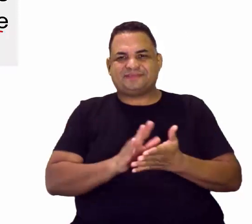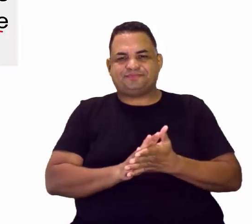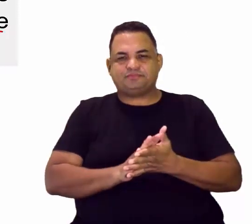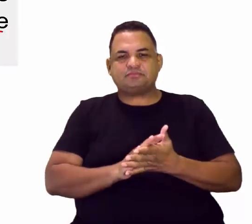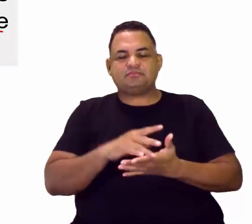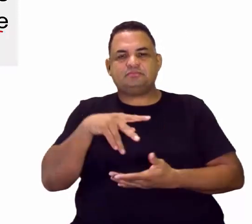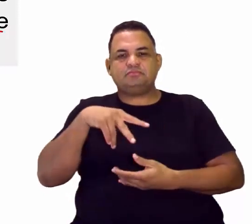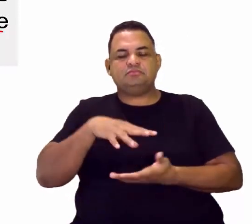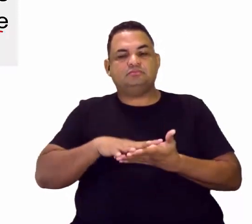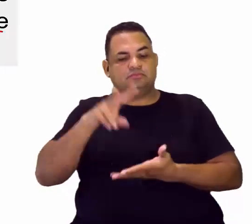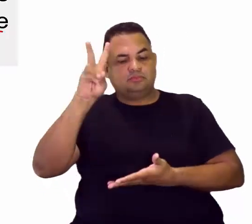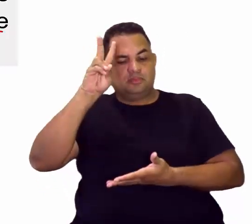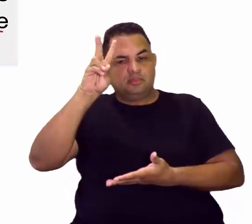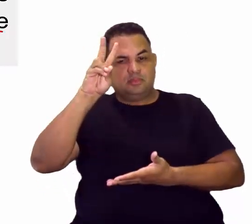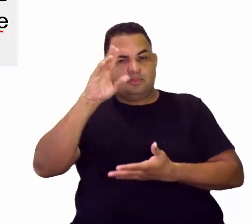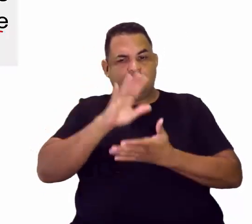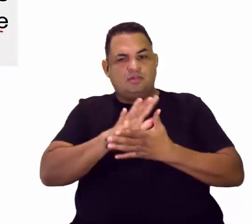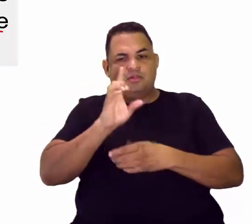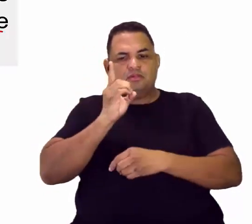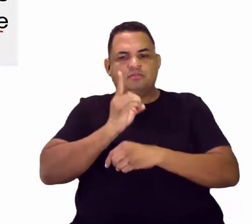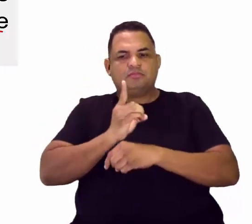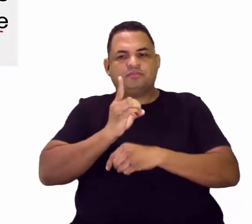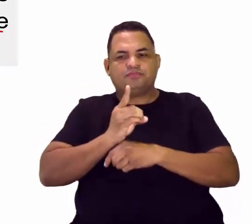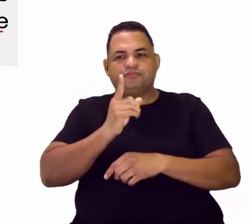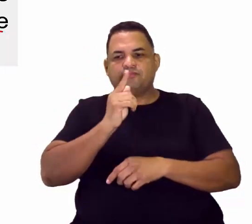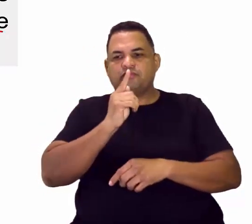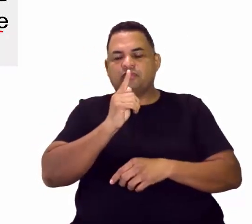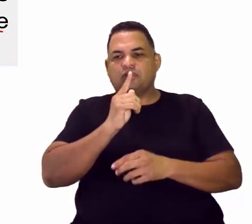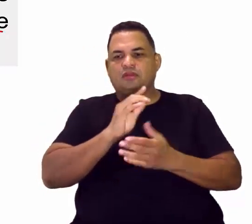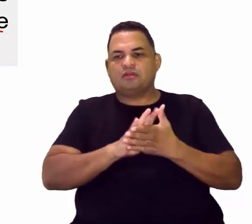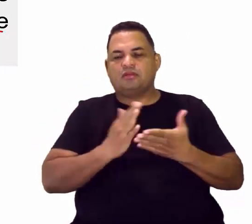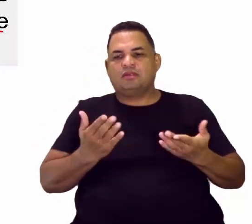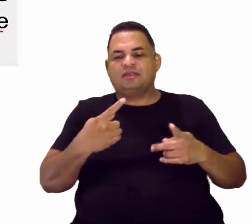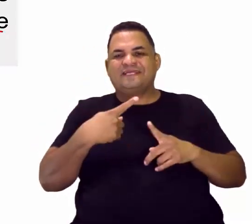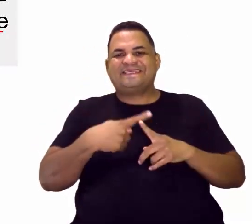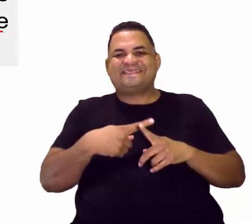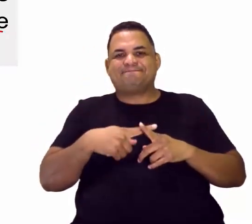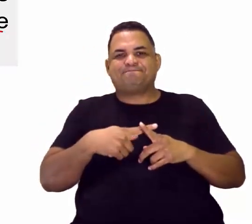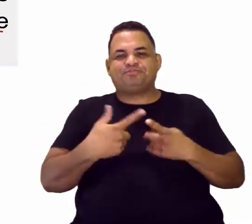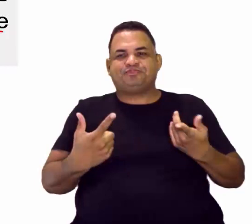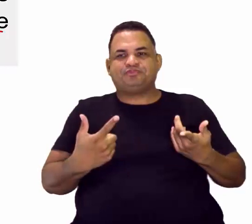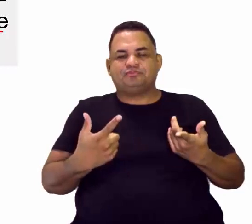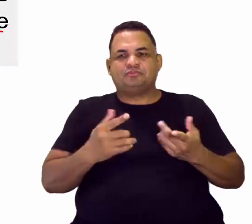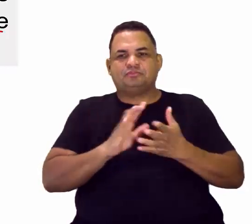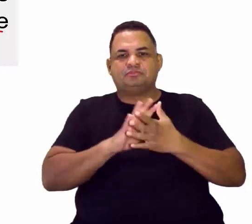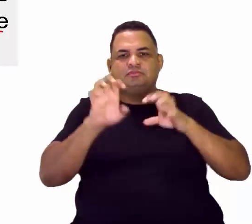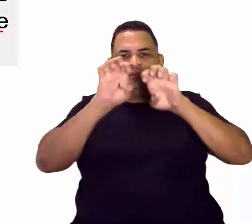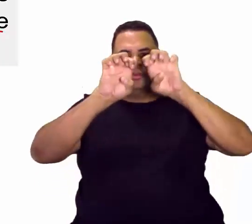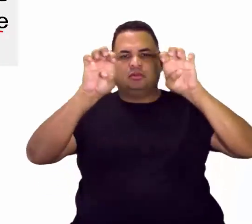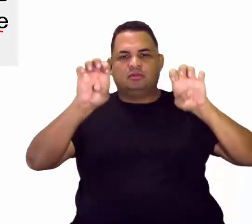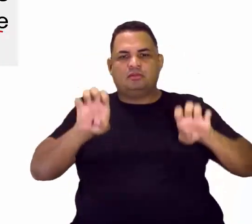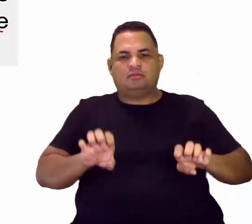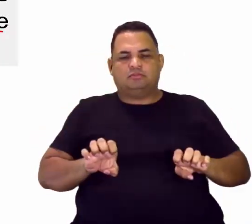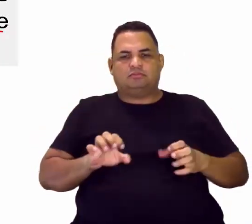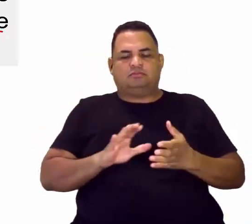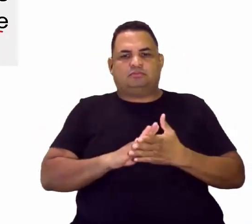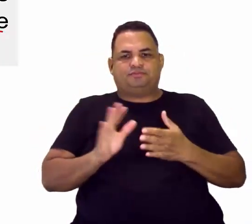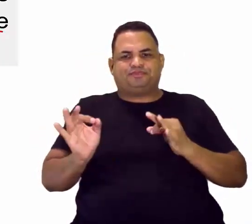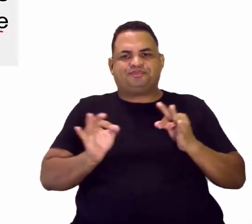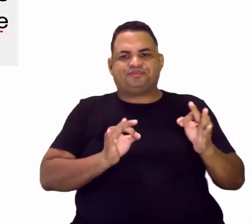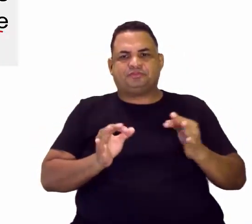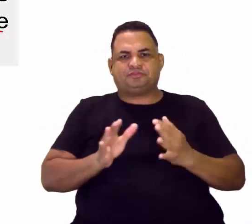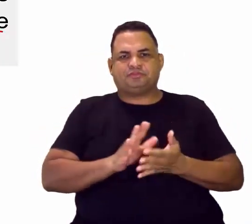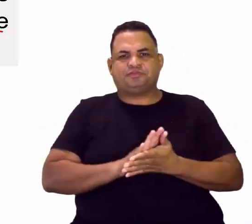aquela questão que foi dita sobre a densidade da água líquida e do gelo, é porque, querendo ou não, a estrutura que vai se formando